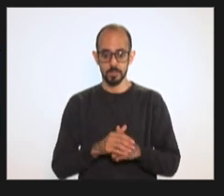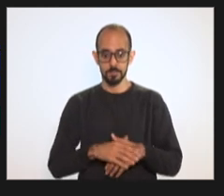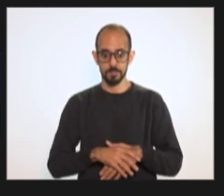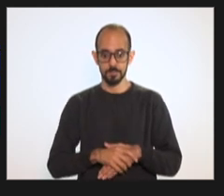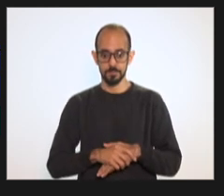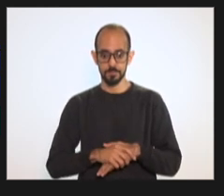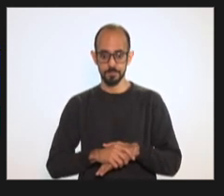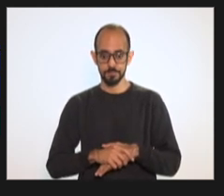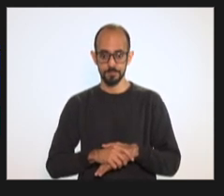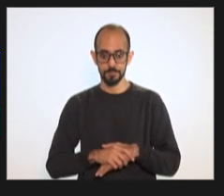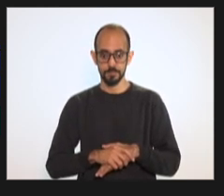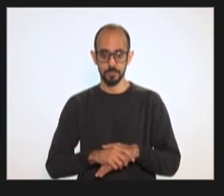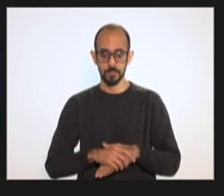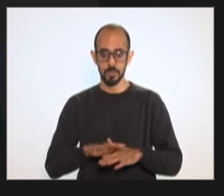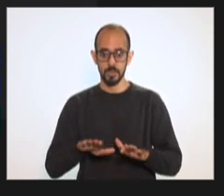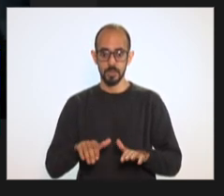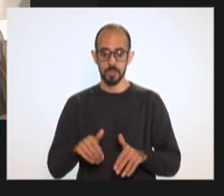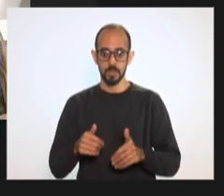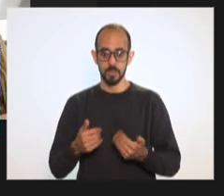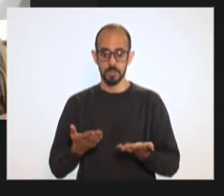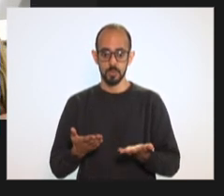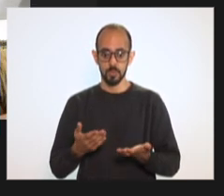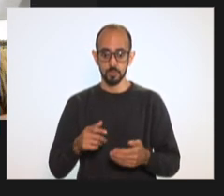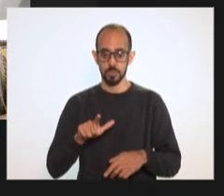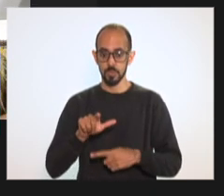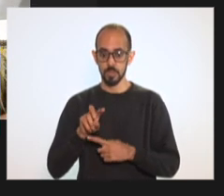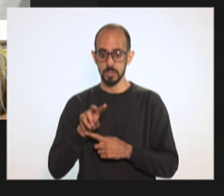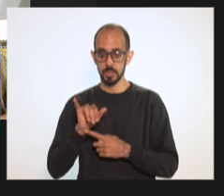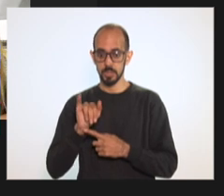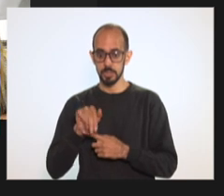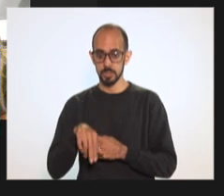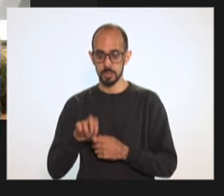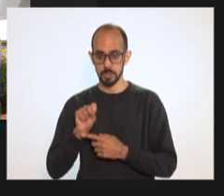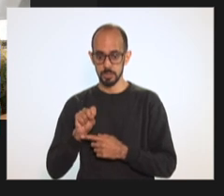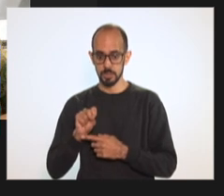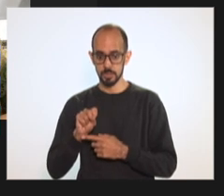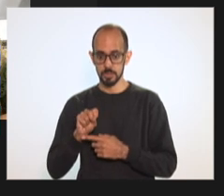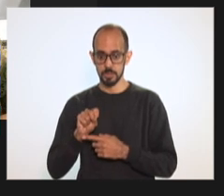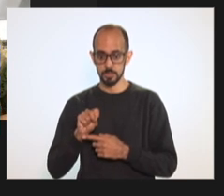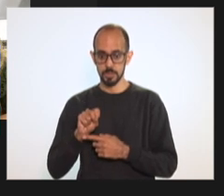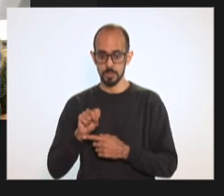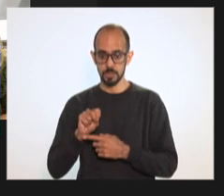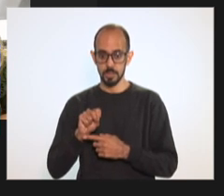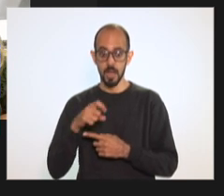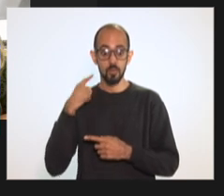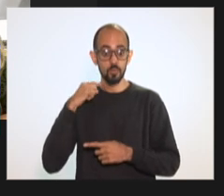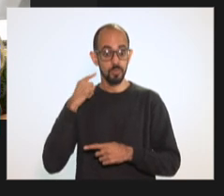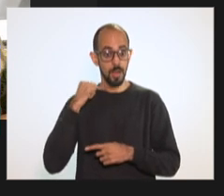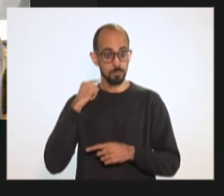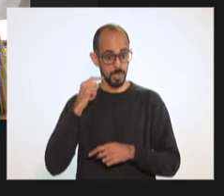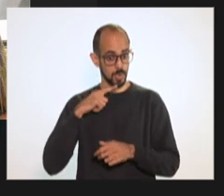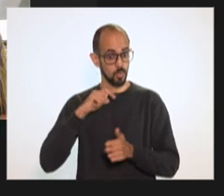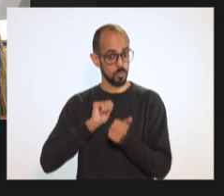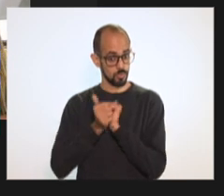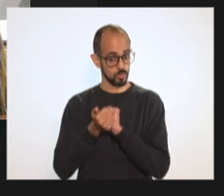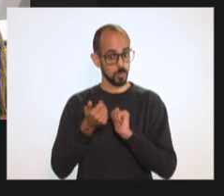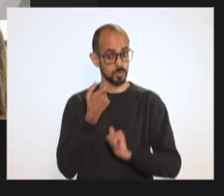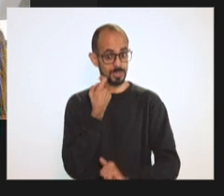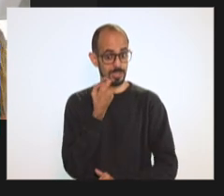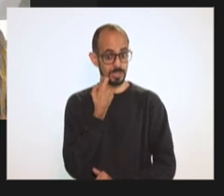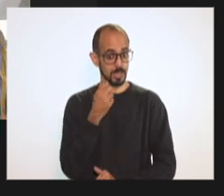O Flamengo joga na sexta. Dionísio Lins. Hein? O Flamengo joga na sexta, não é na quinta, não, presidente.